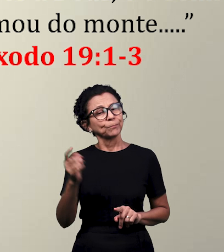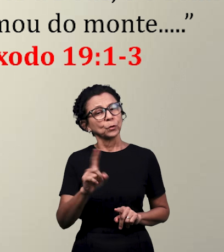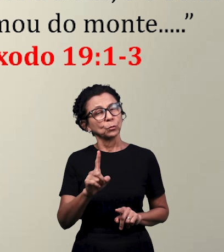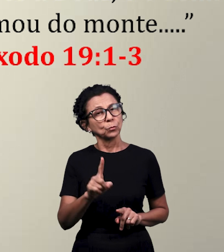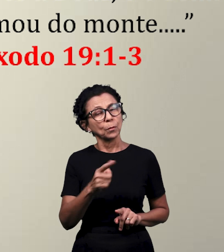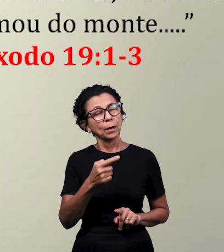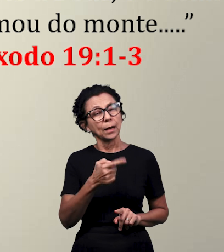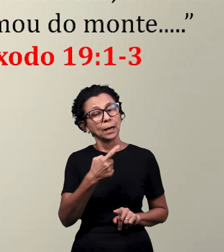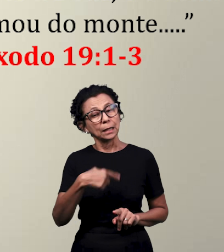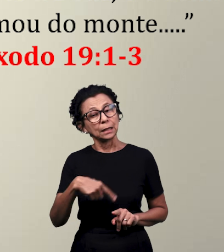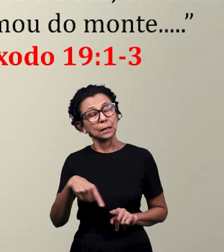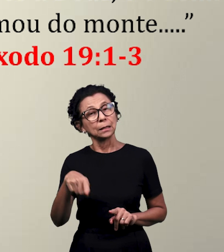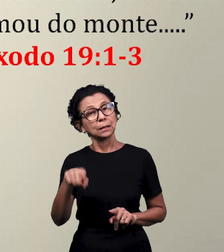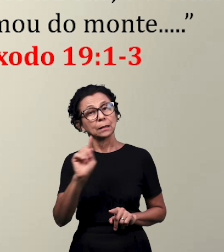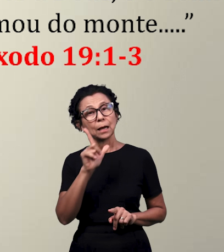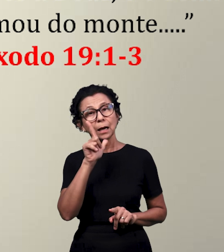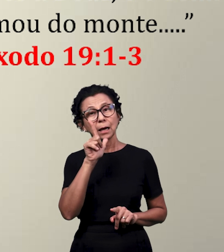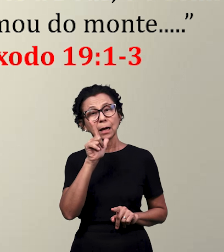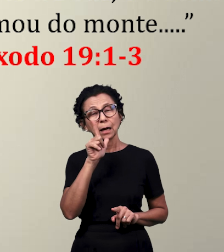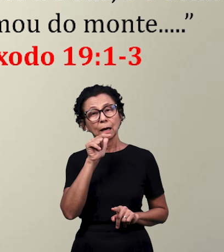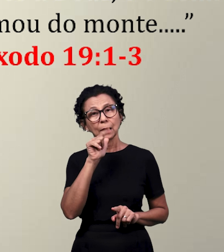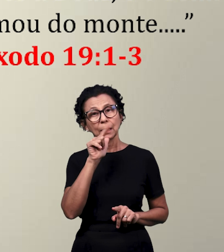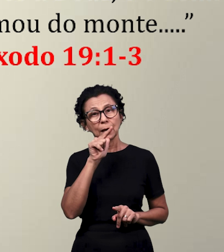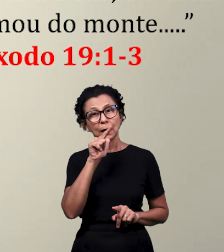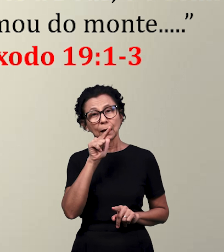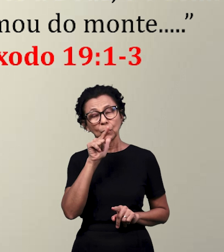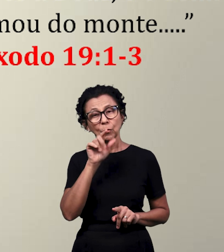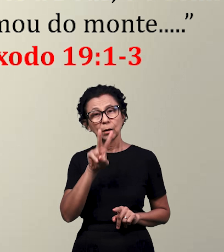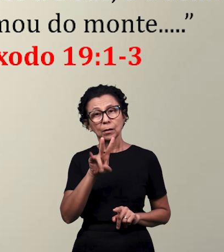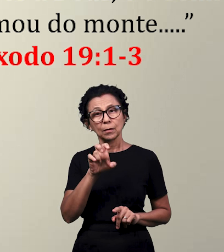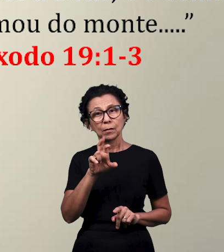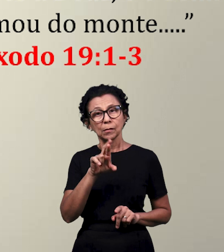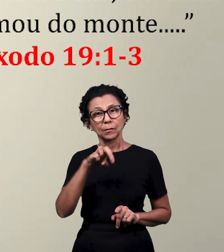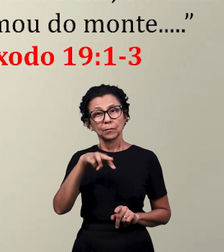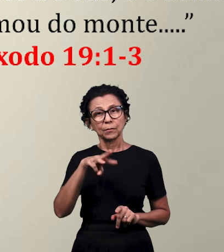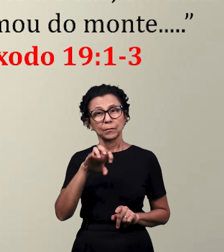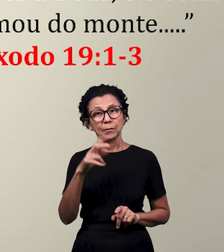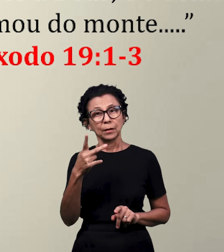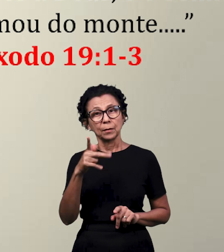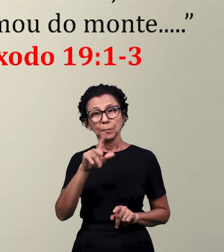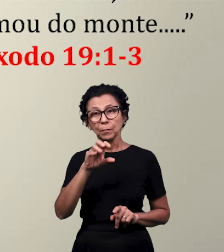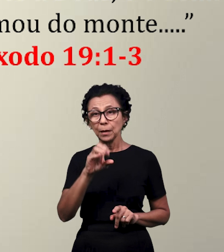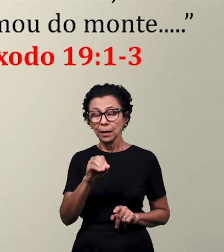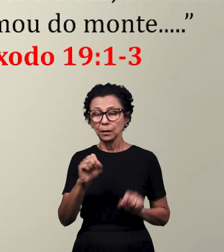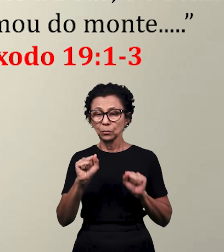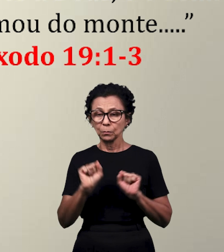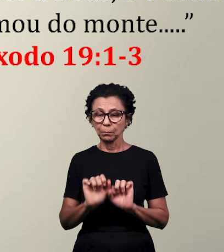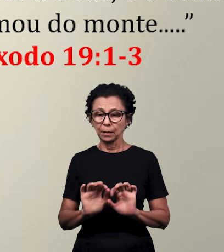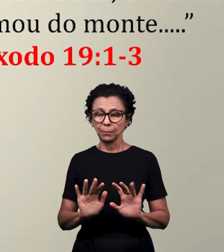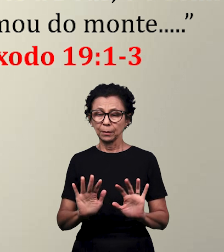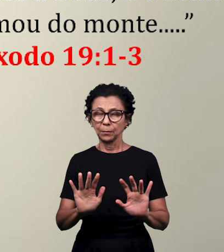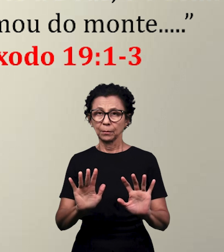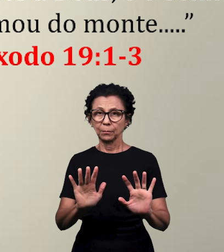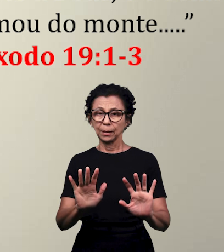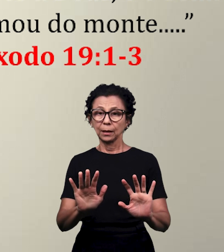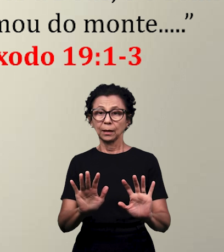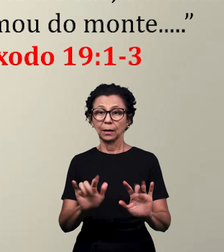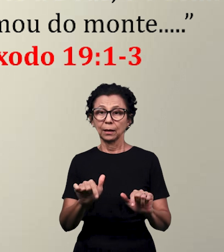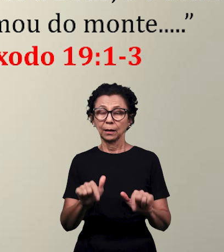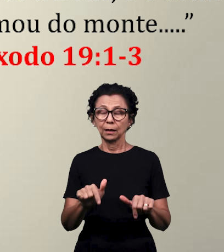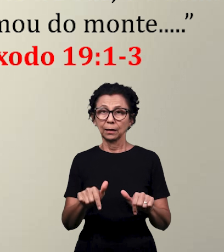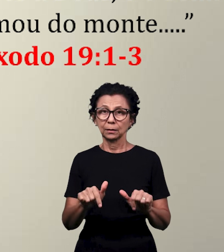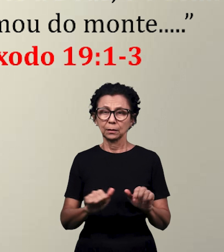e eles descem até o deserto de Sim, Refidim, e aqui eles param de frente